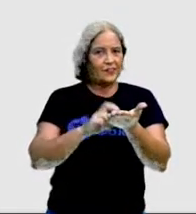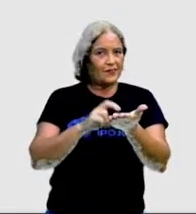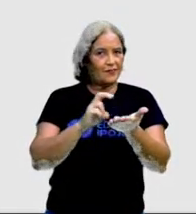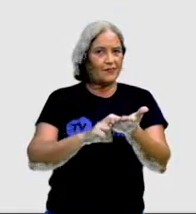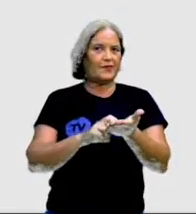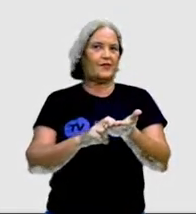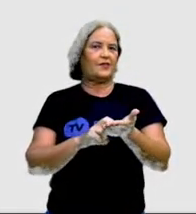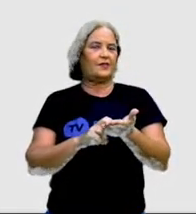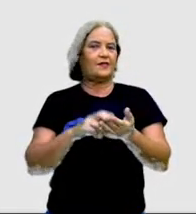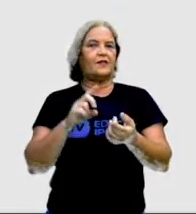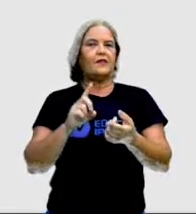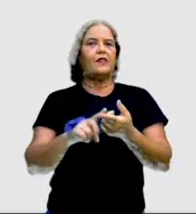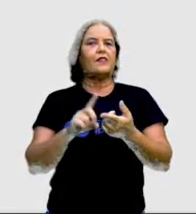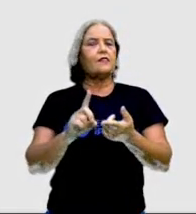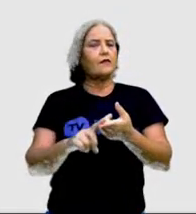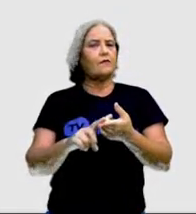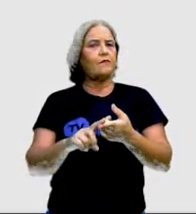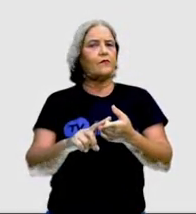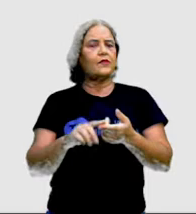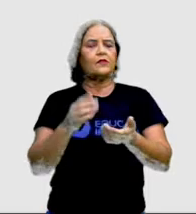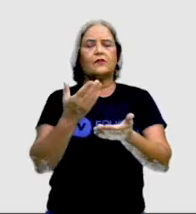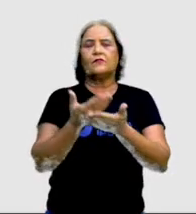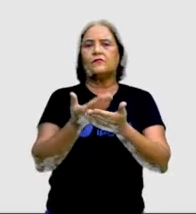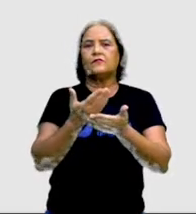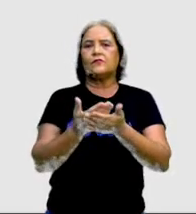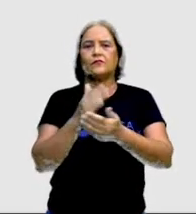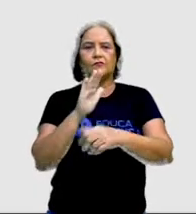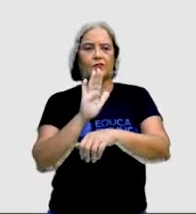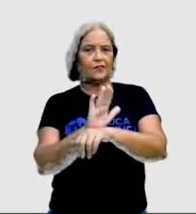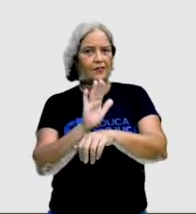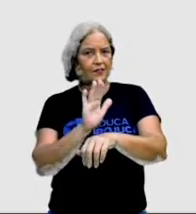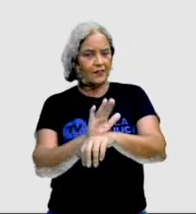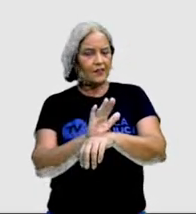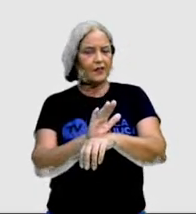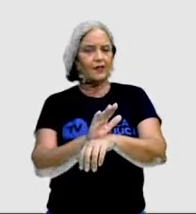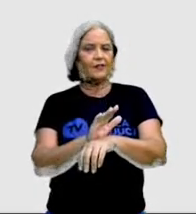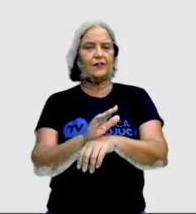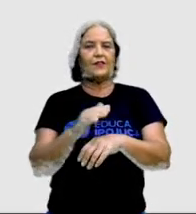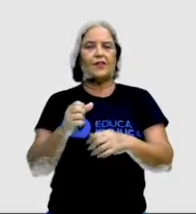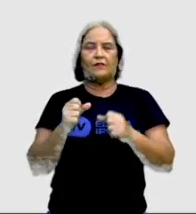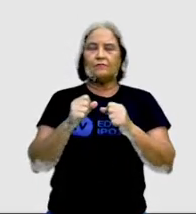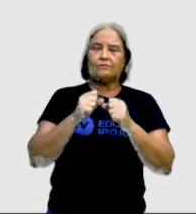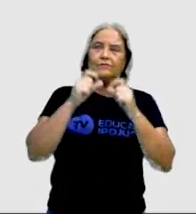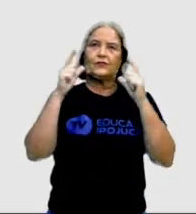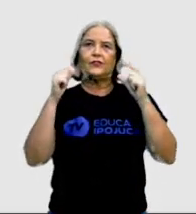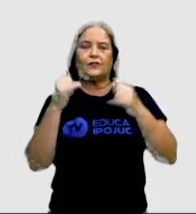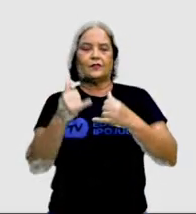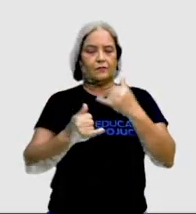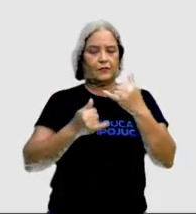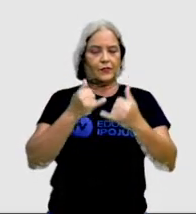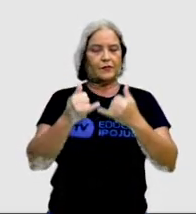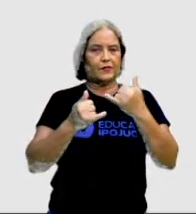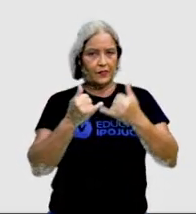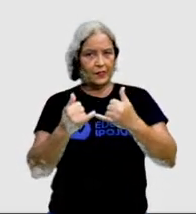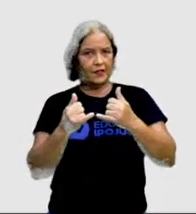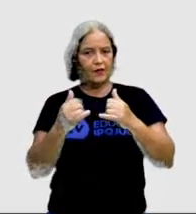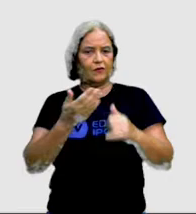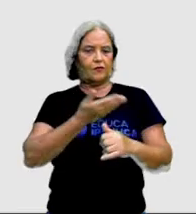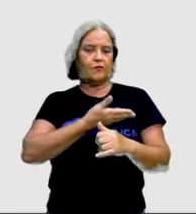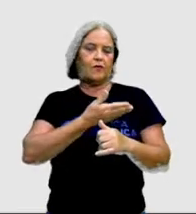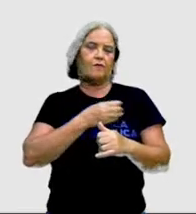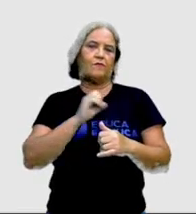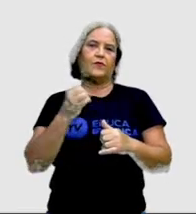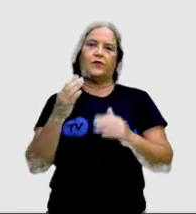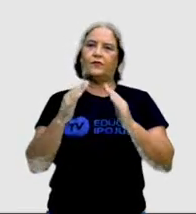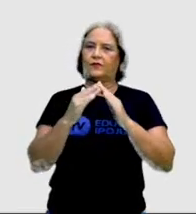tarde, acorda disposto para brincar com os colegas ou em casa. Mas lembrando que também